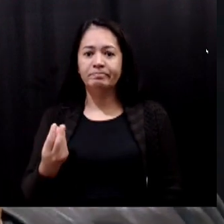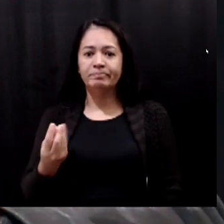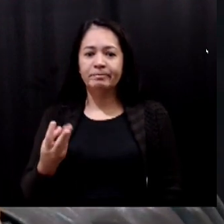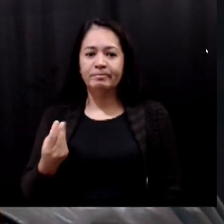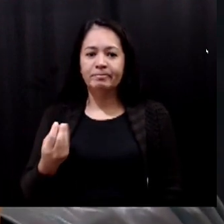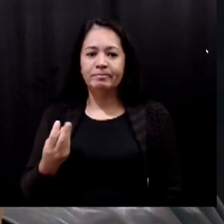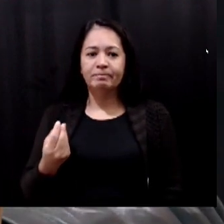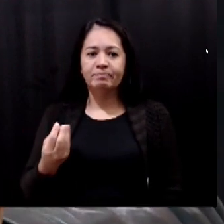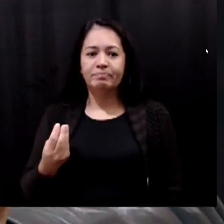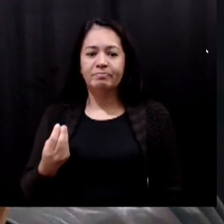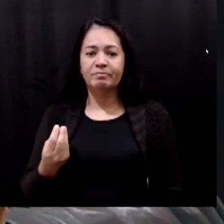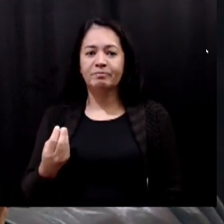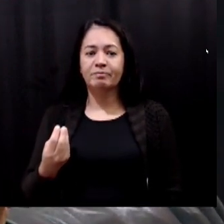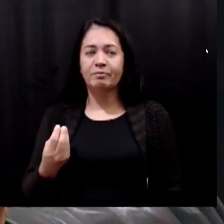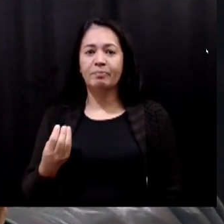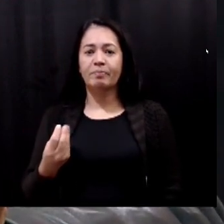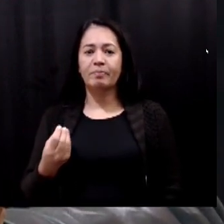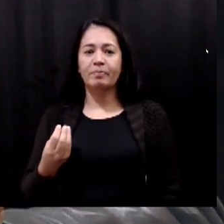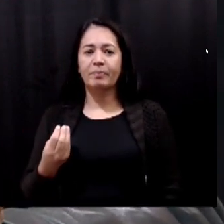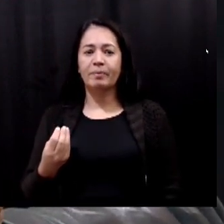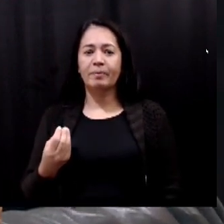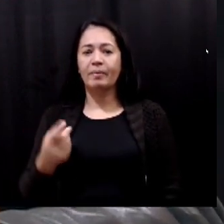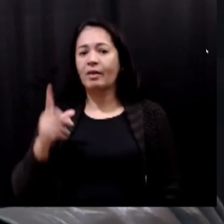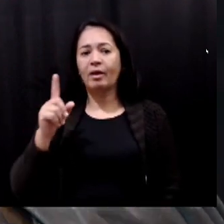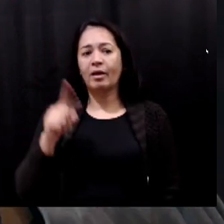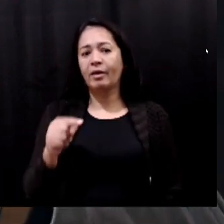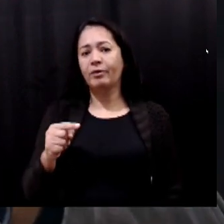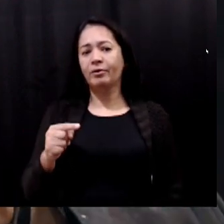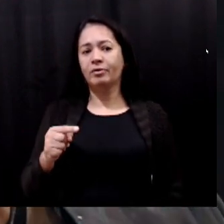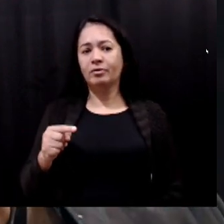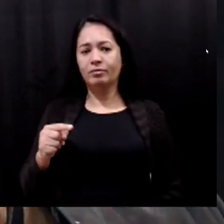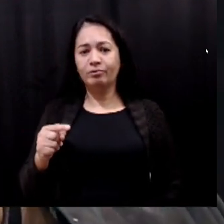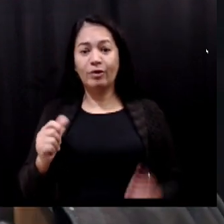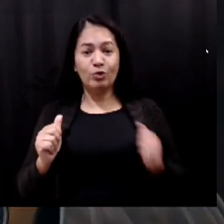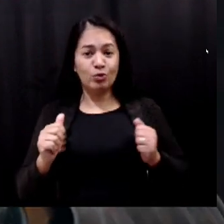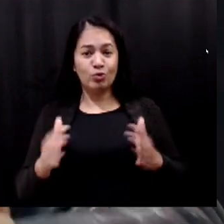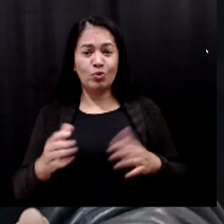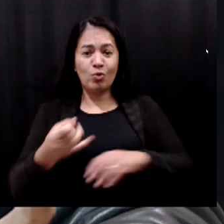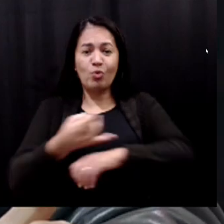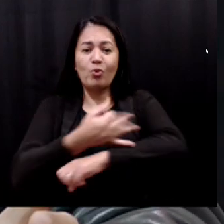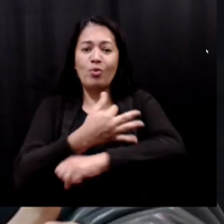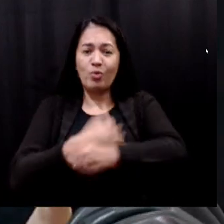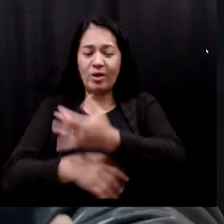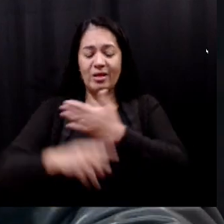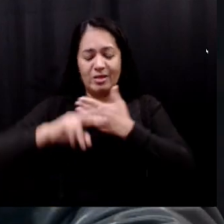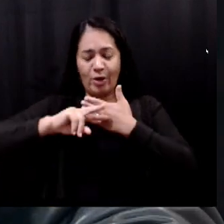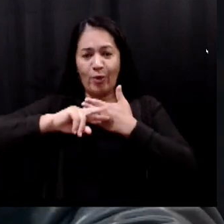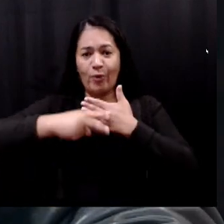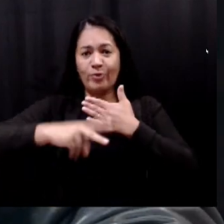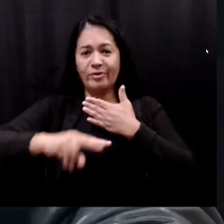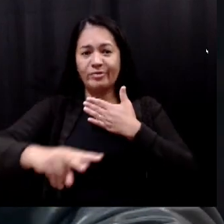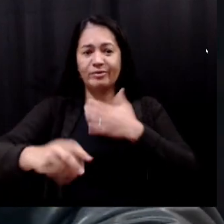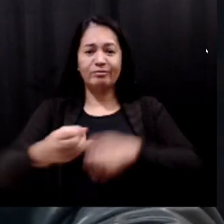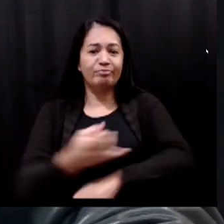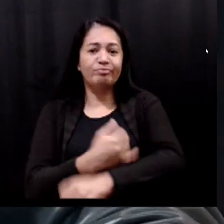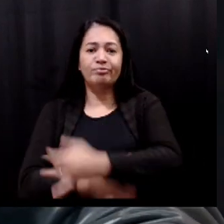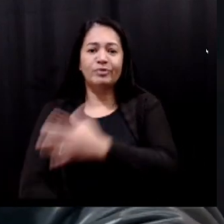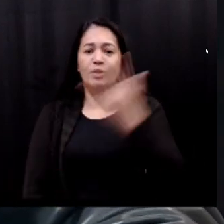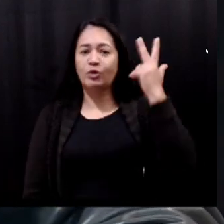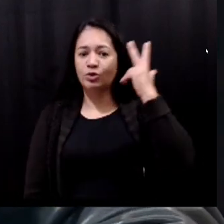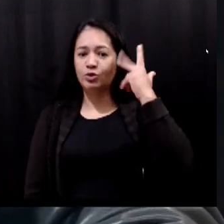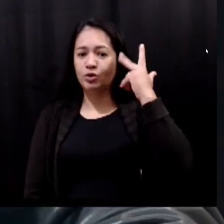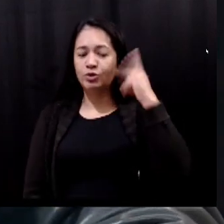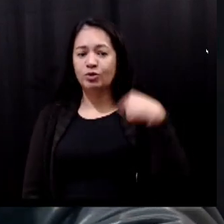trocando em miúdos, são reações emocionais naturais do nosso organismo que nos